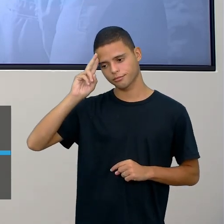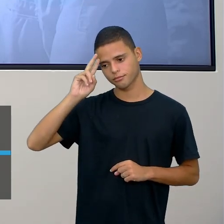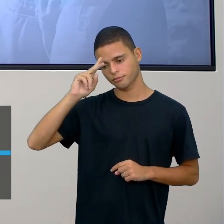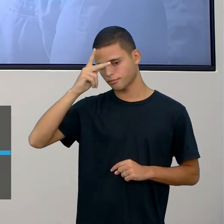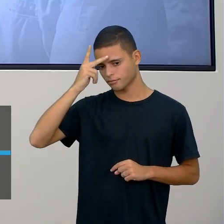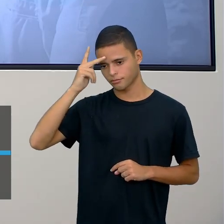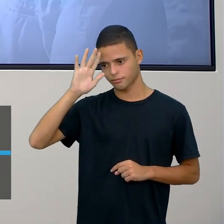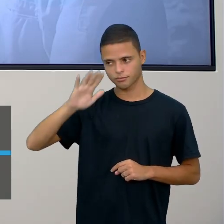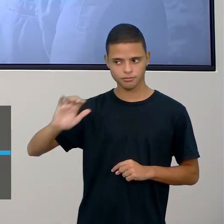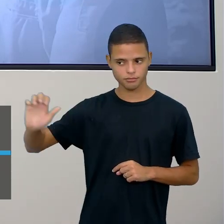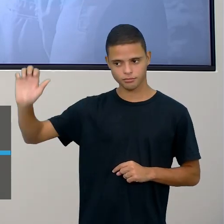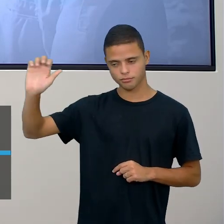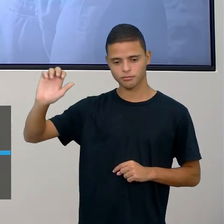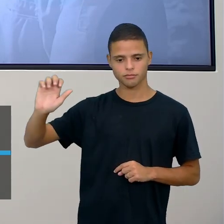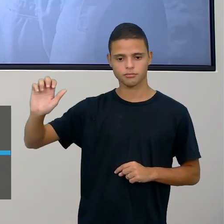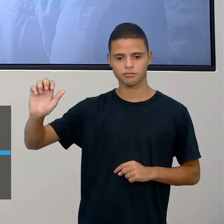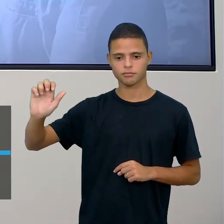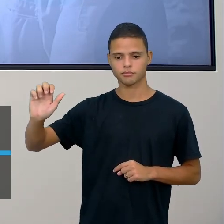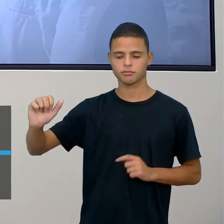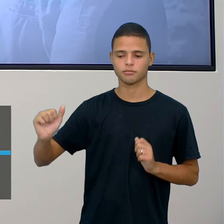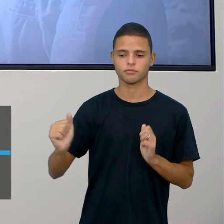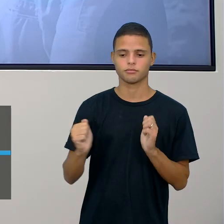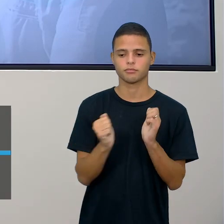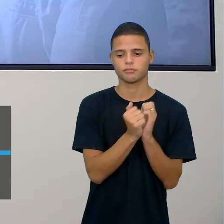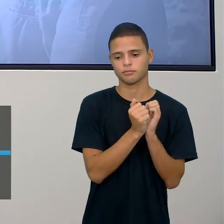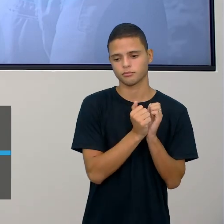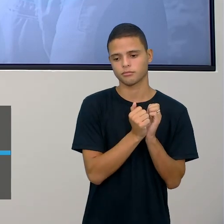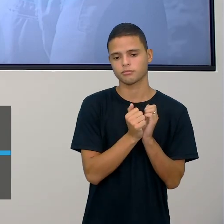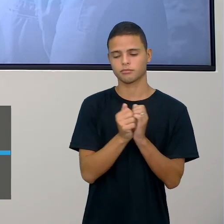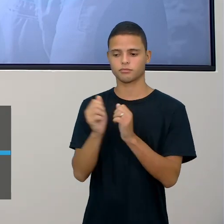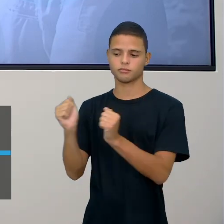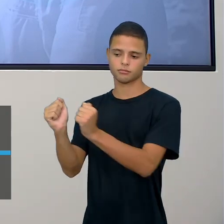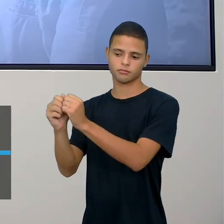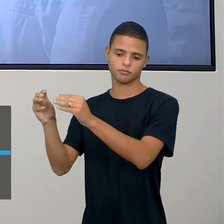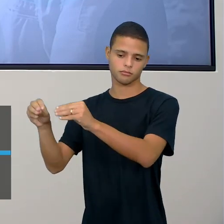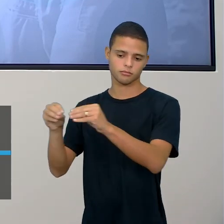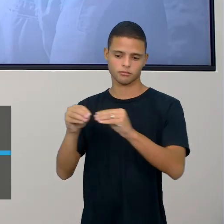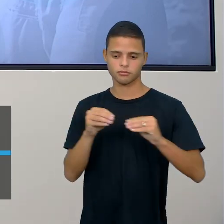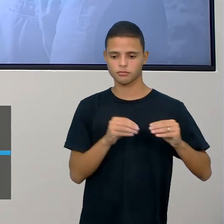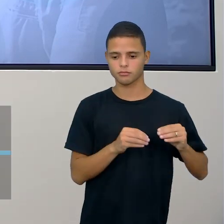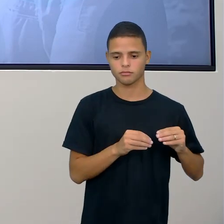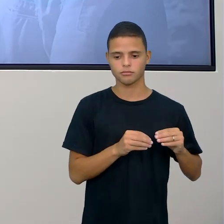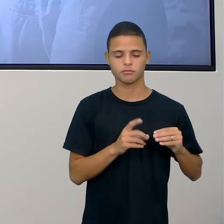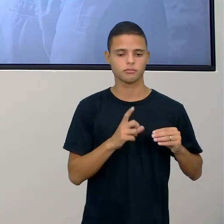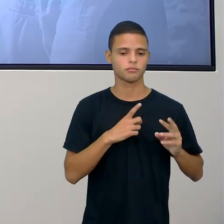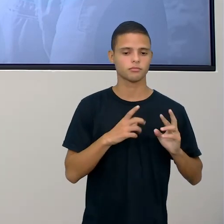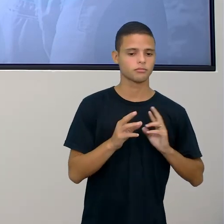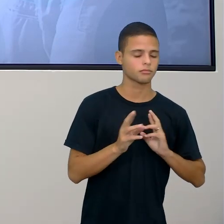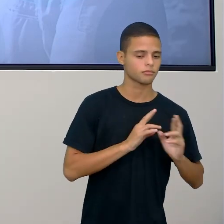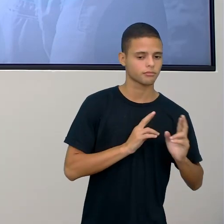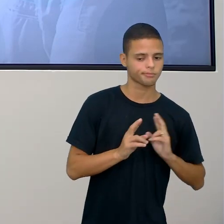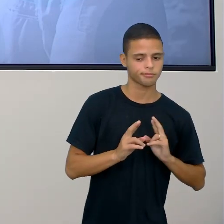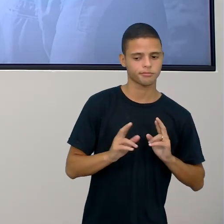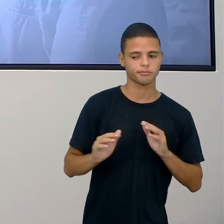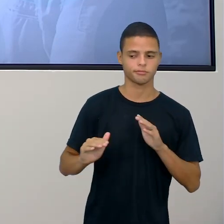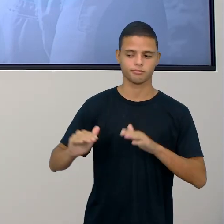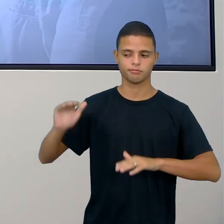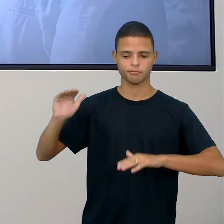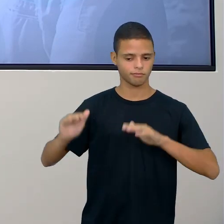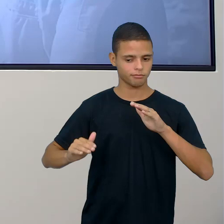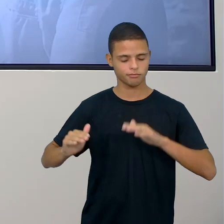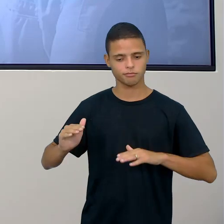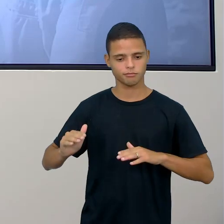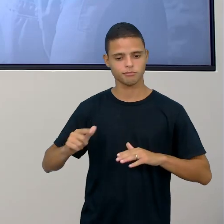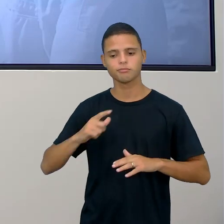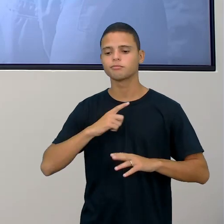foram europeus e os escravizados vieram do continente africano. Será que tem alguma relação entre essas coisas? Será